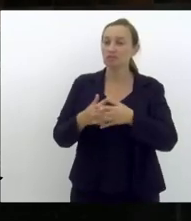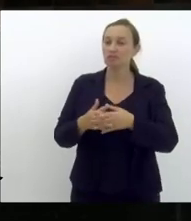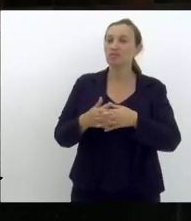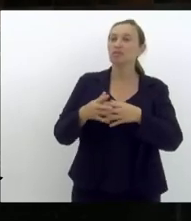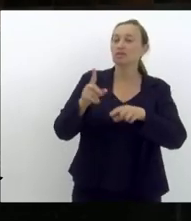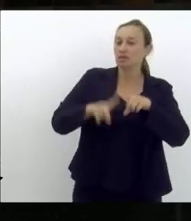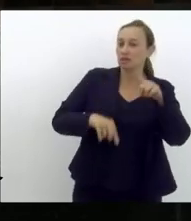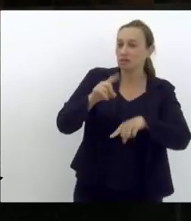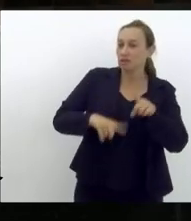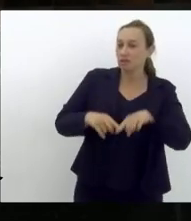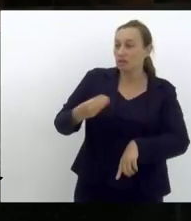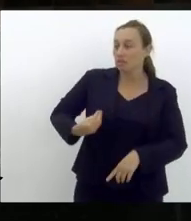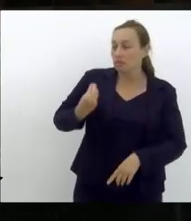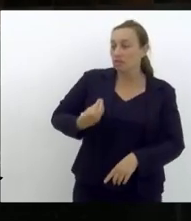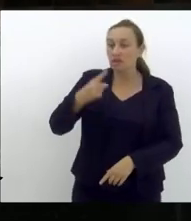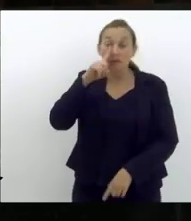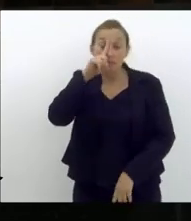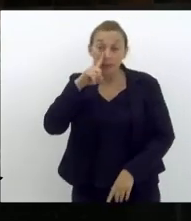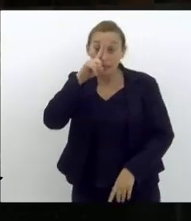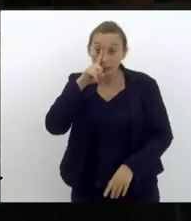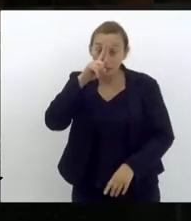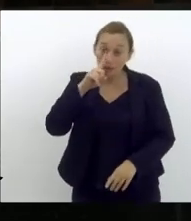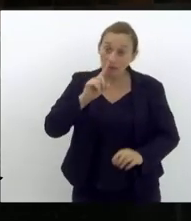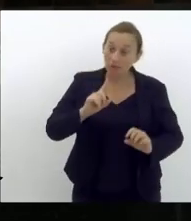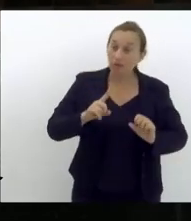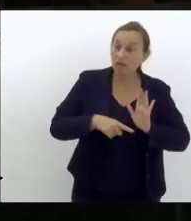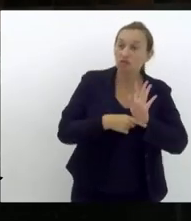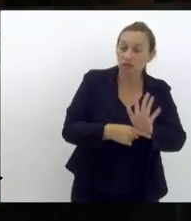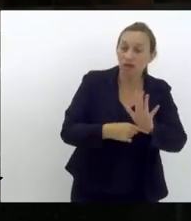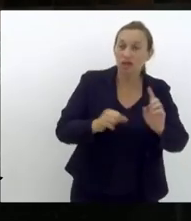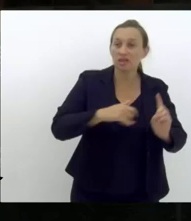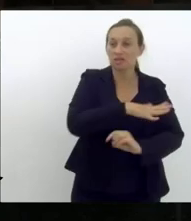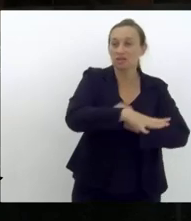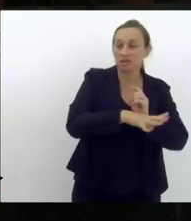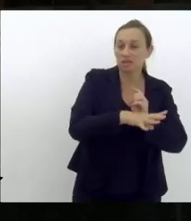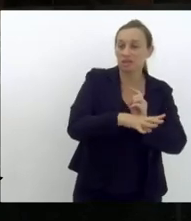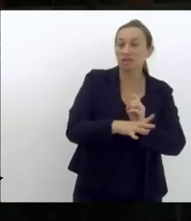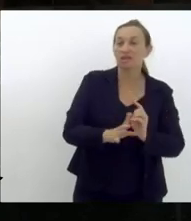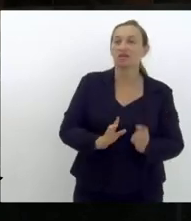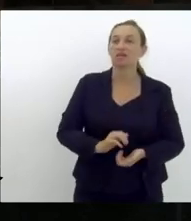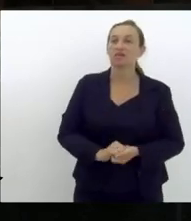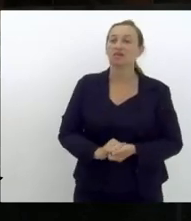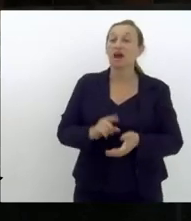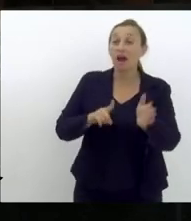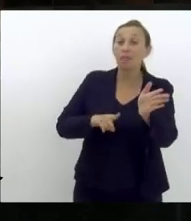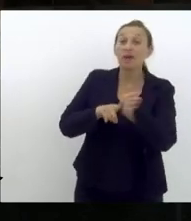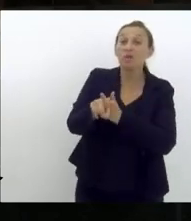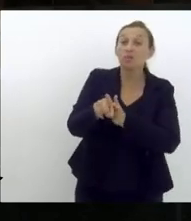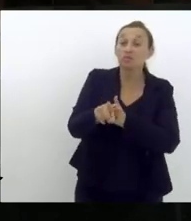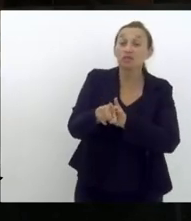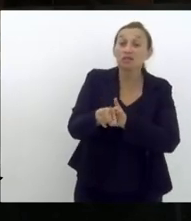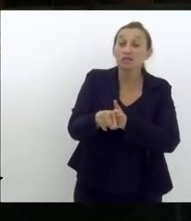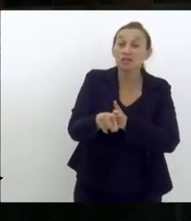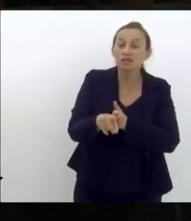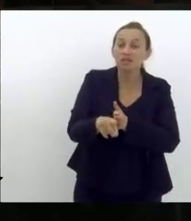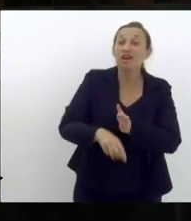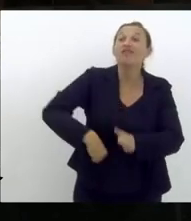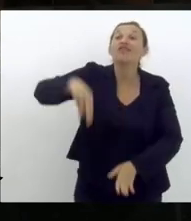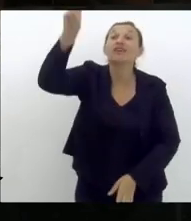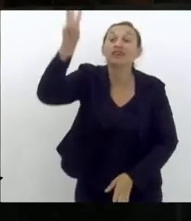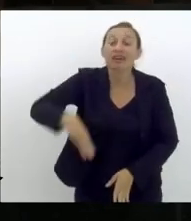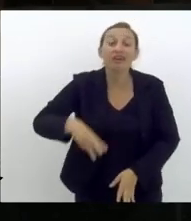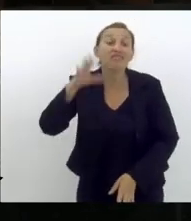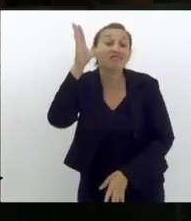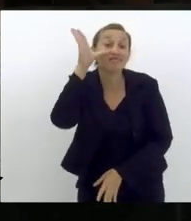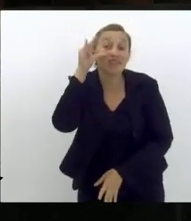terem arriscado suas vidas em prol da sociedade e fica aqui a pergunta a